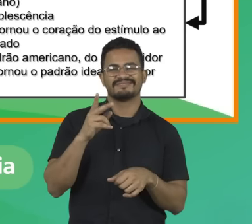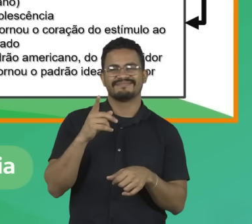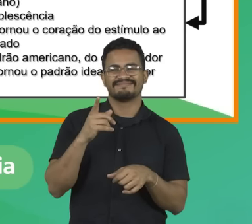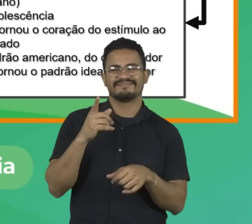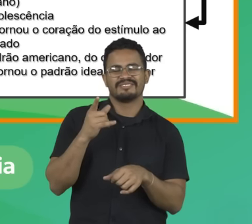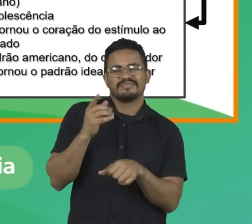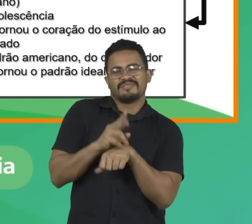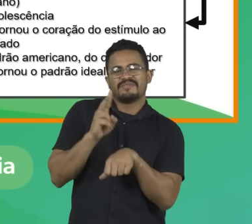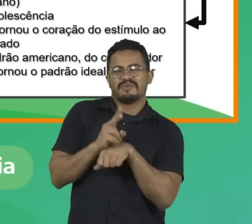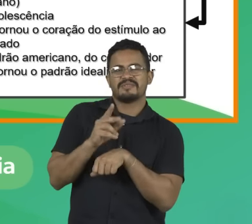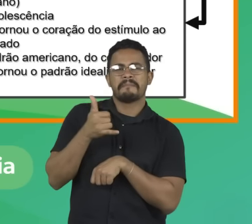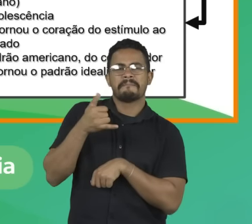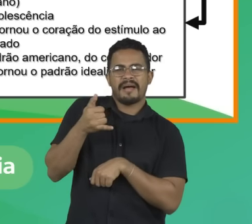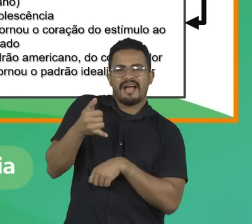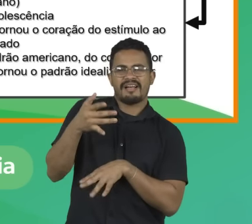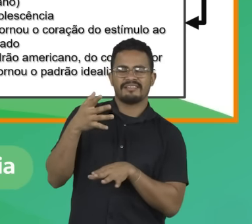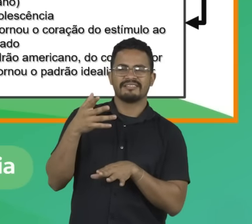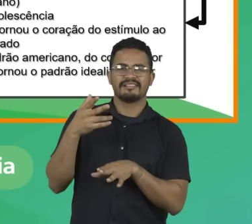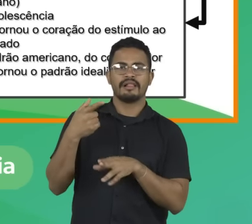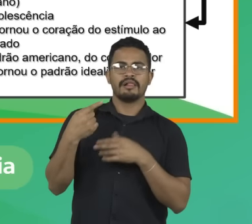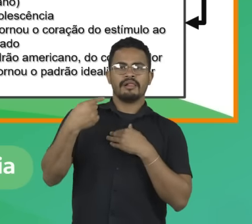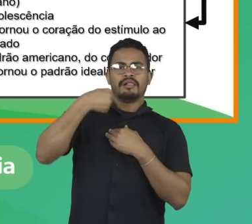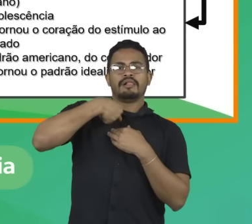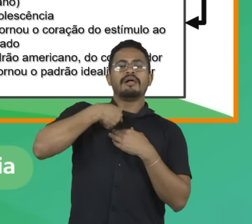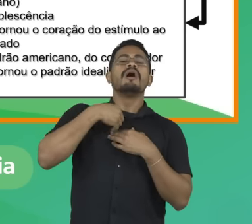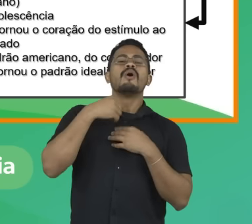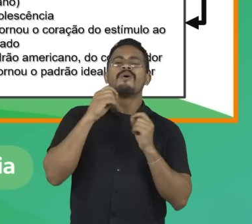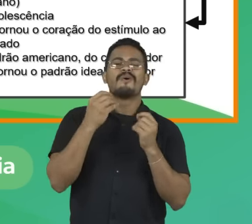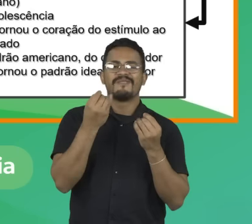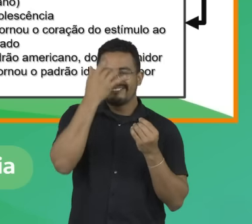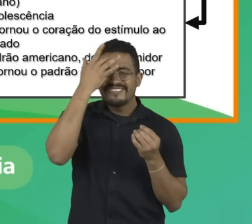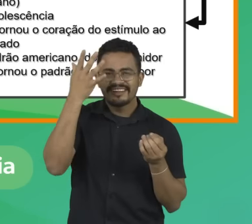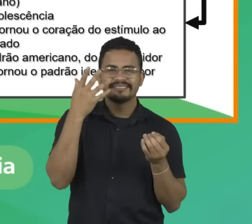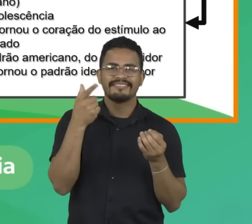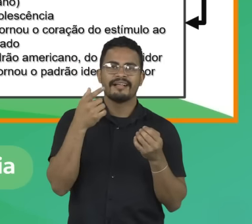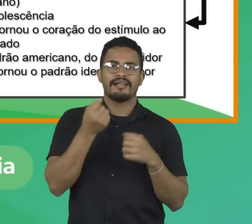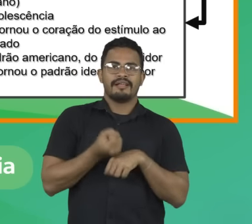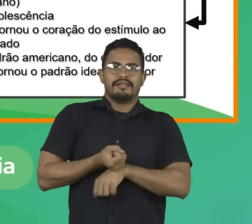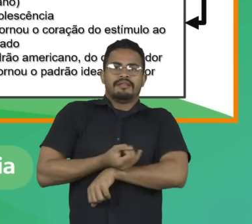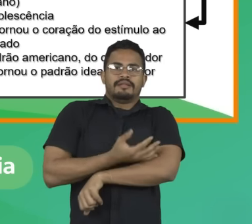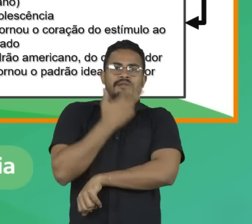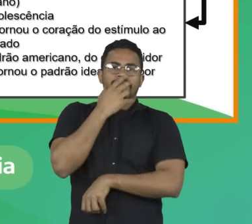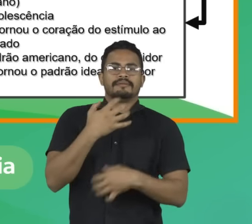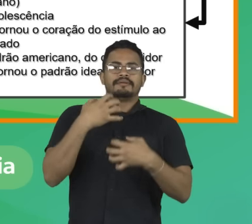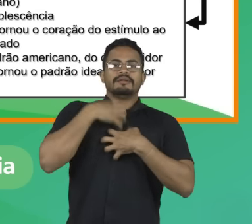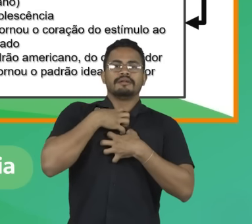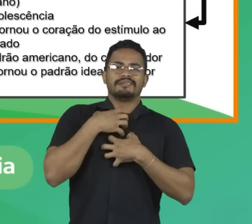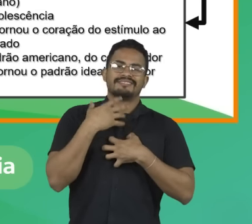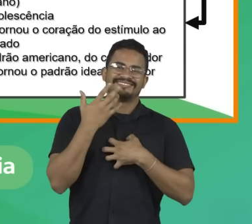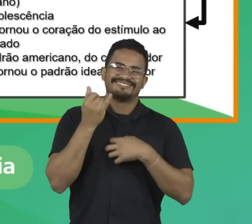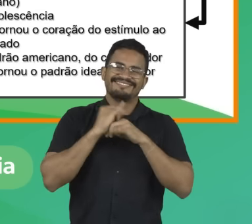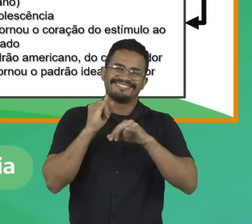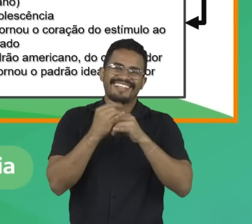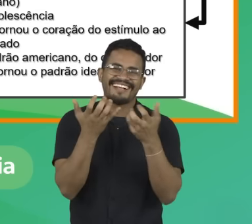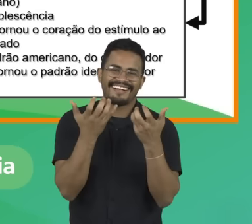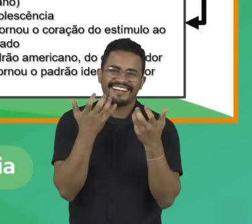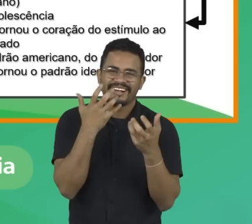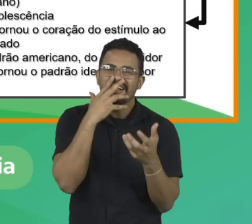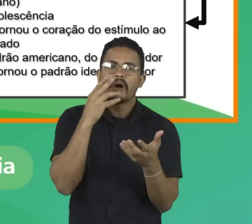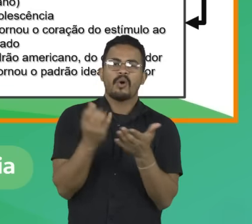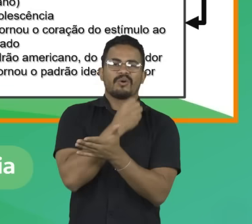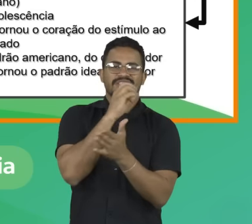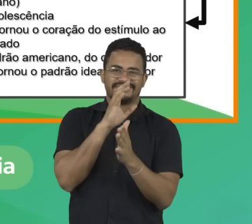que no caso era mexer com as emoções das pessoas que a propaganda queria conquistar. O resultado, o padrão americano, que era esse